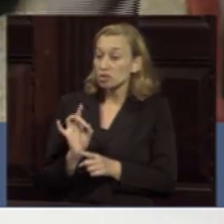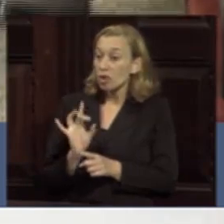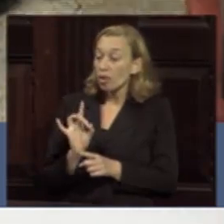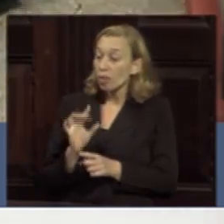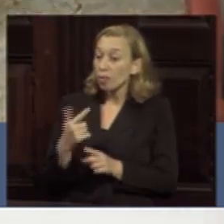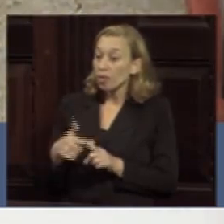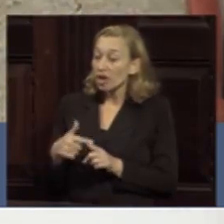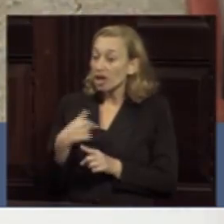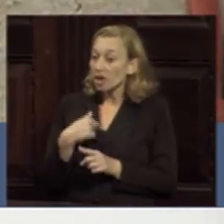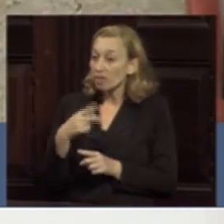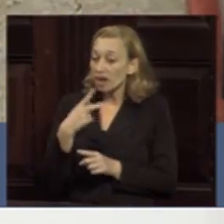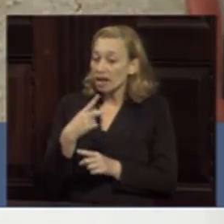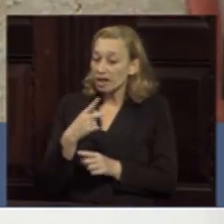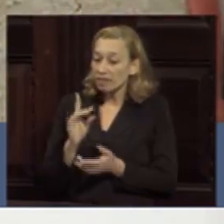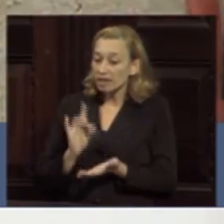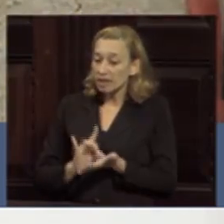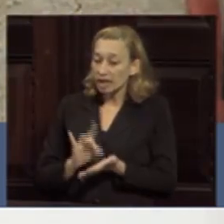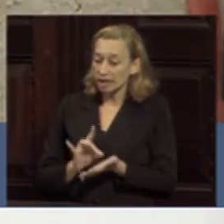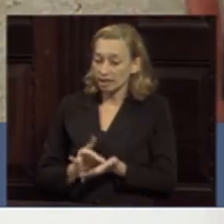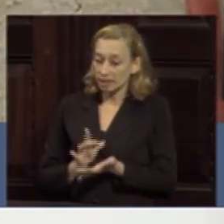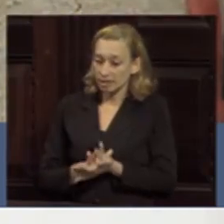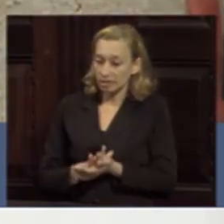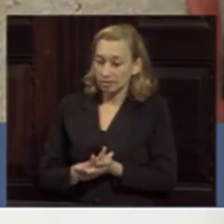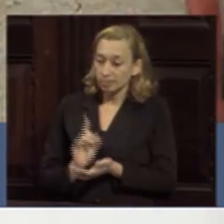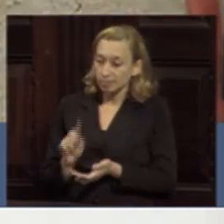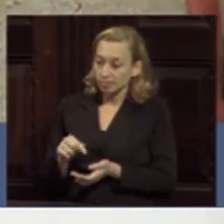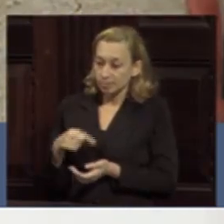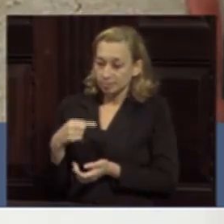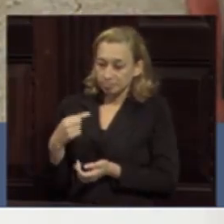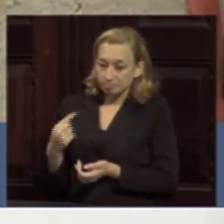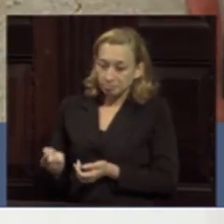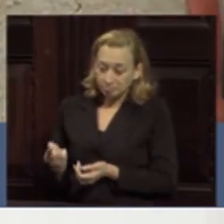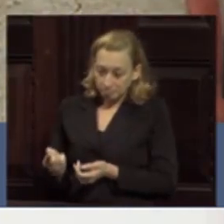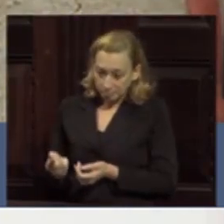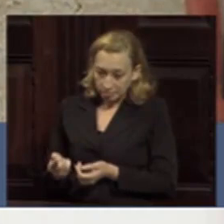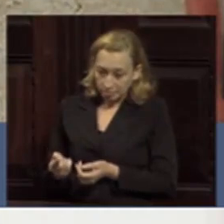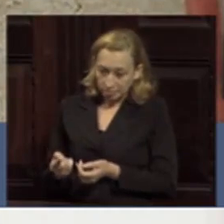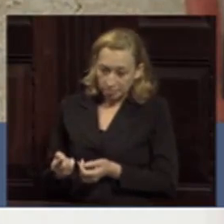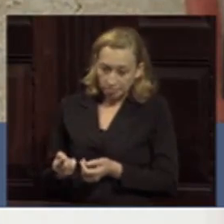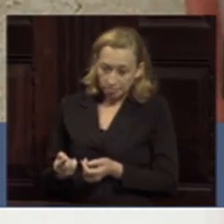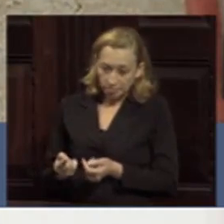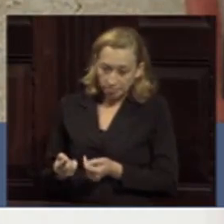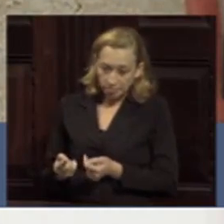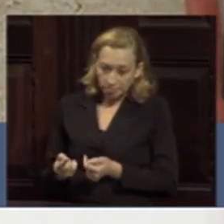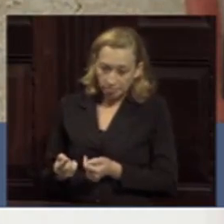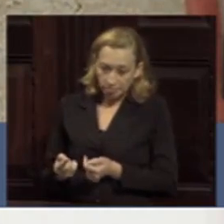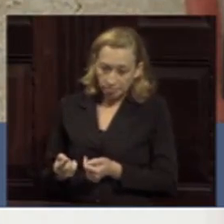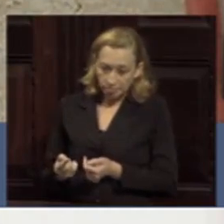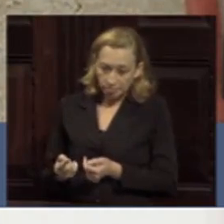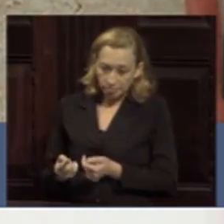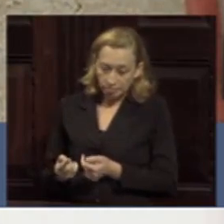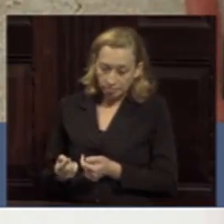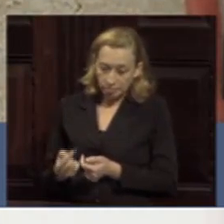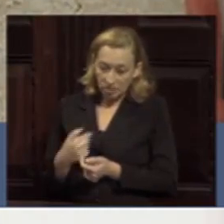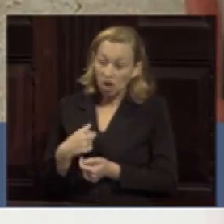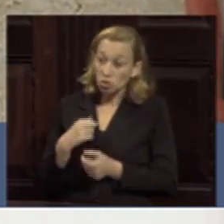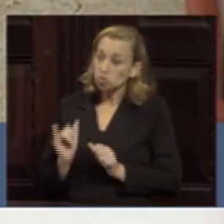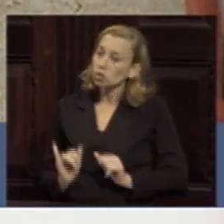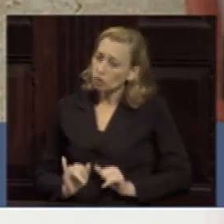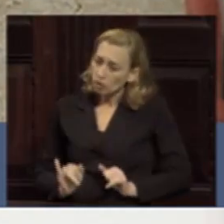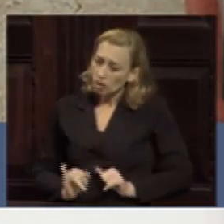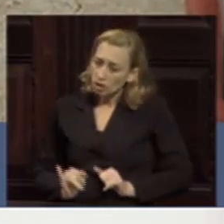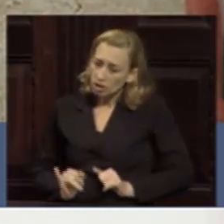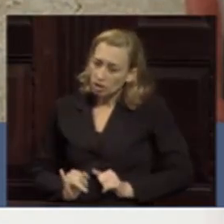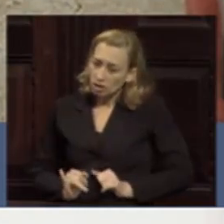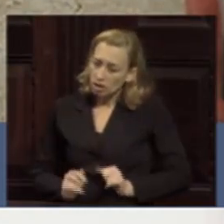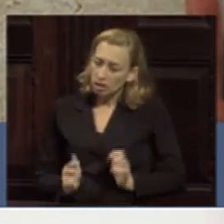Depois, essa ação foi revogada no Supremo. Mas até aí, eu sofri. E ele dizia aqui, para